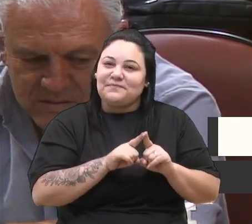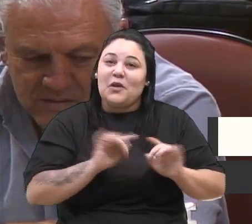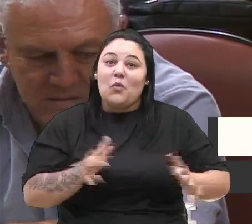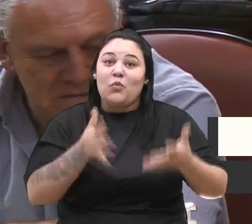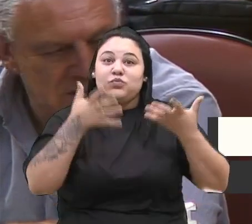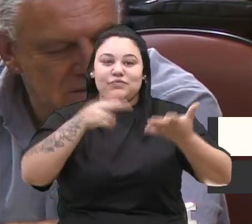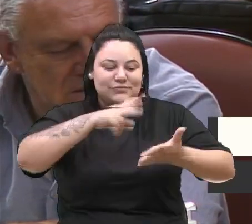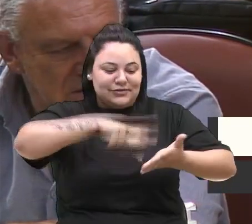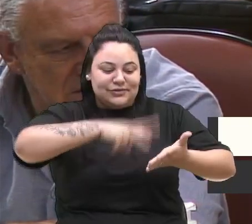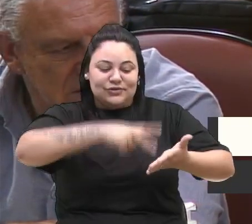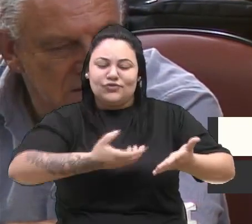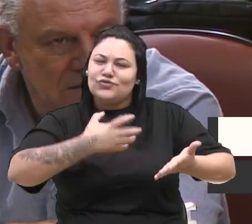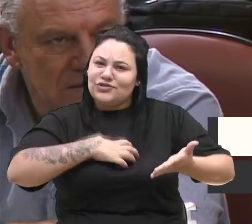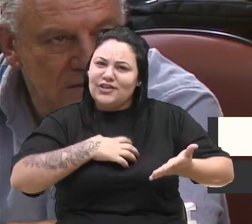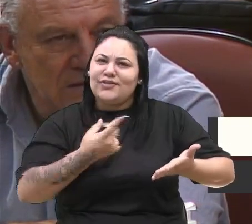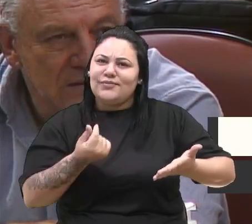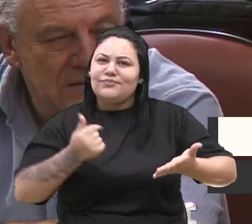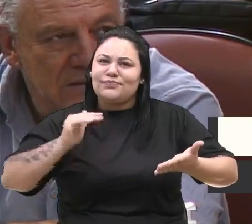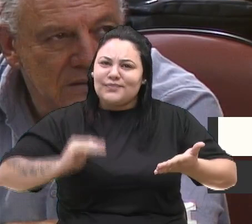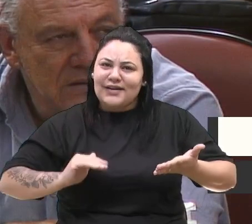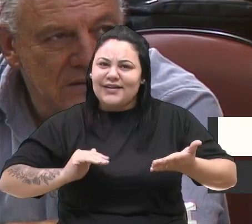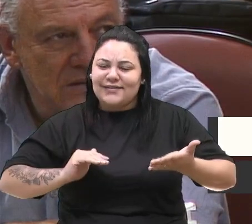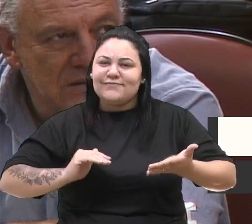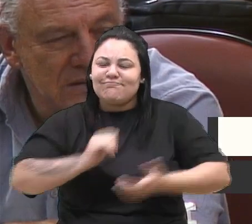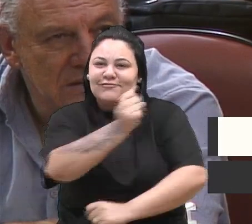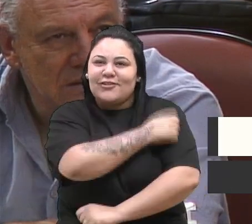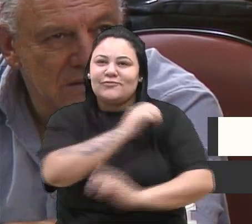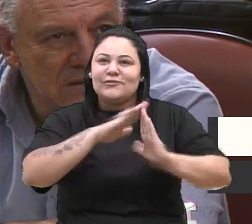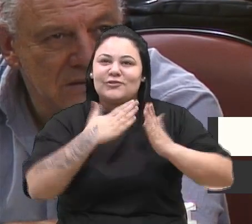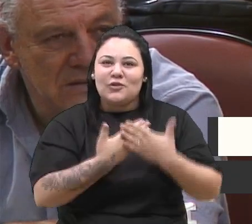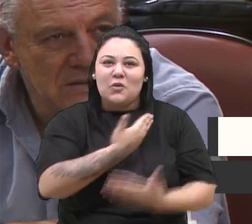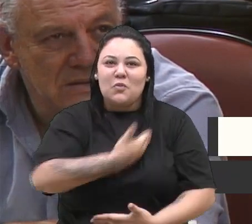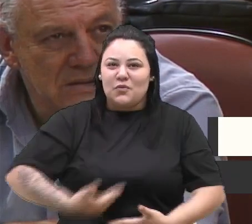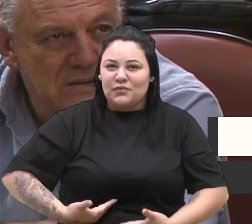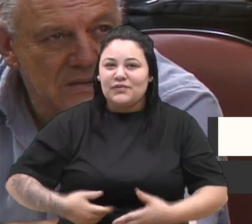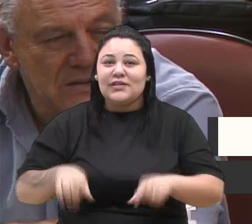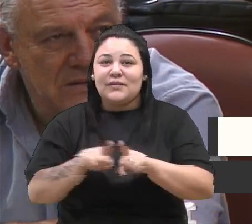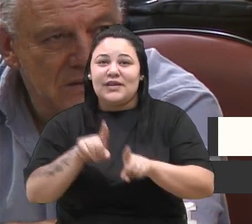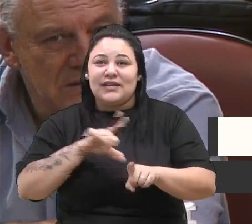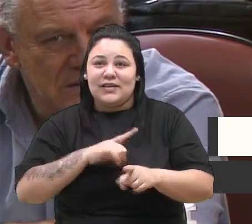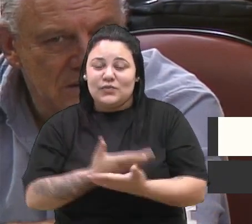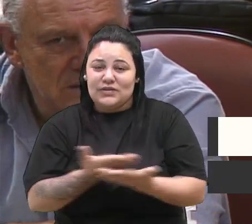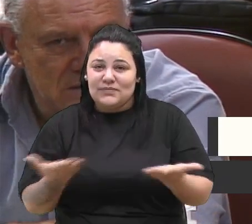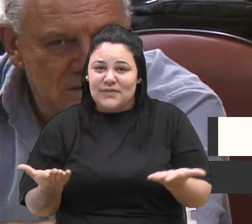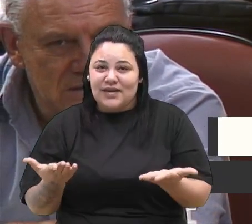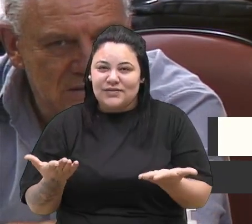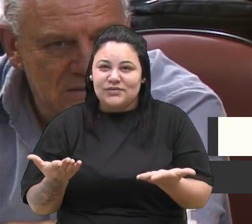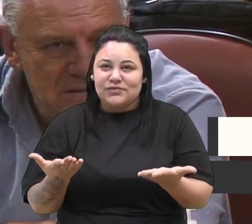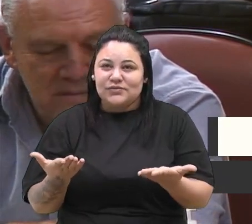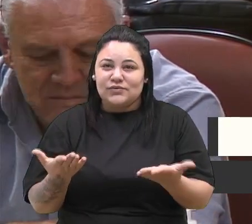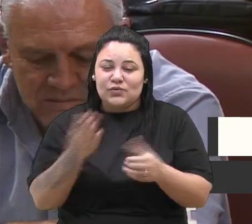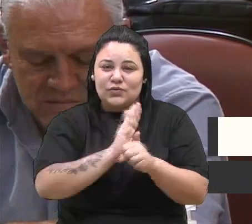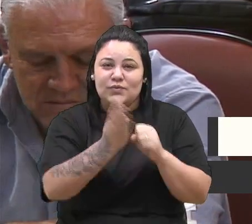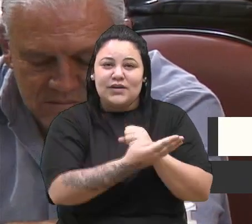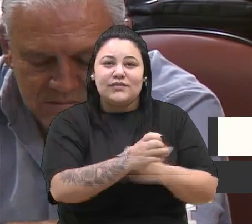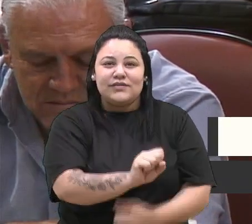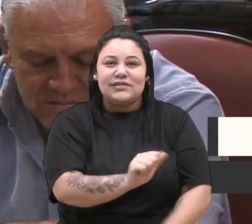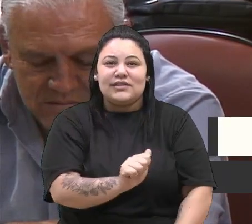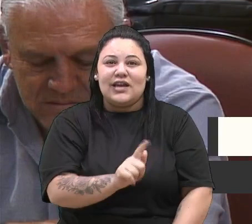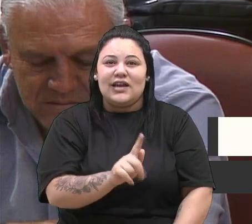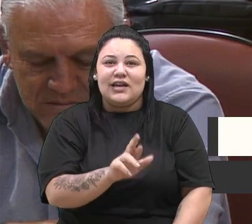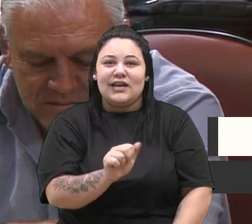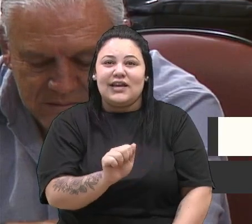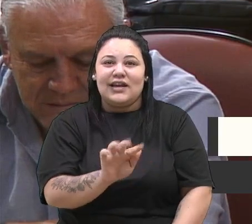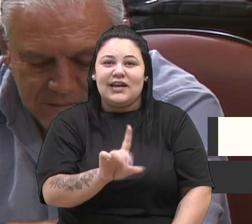forma barata para os alunos das escolas públicas. Também conta com espaço físico localizado no bairro Sagrada Família, onde atende